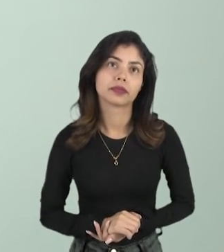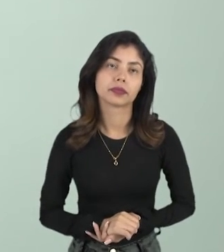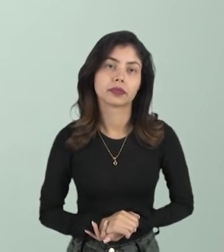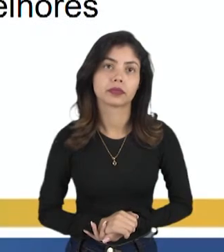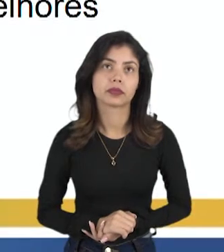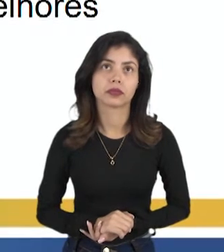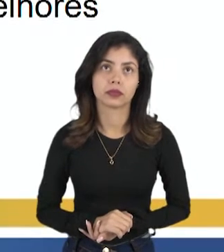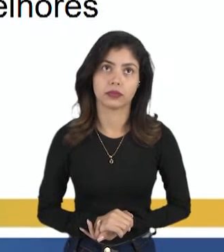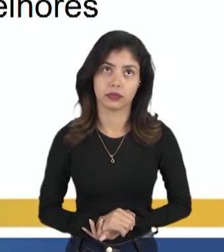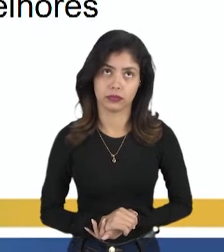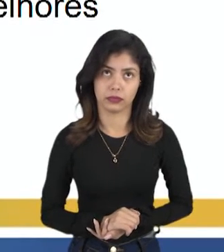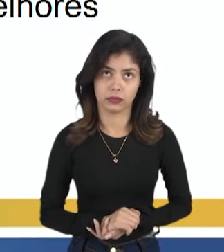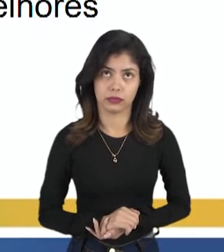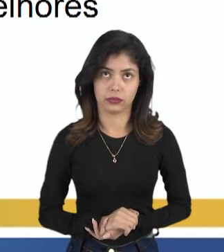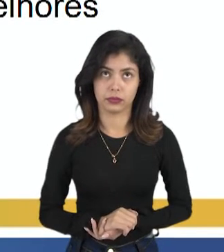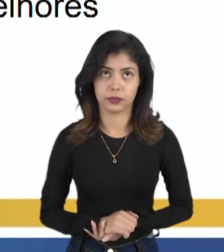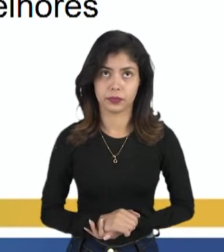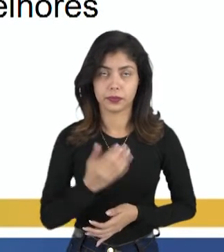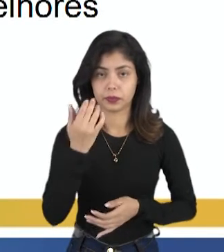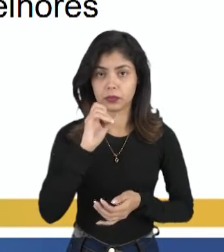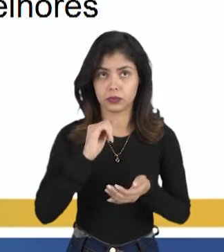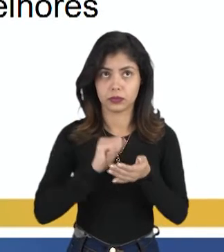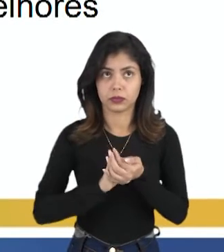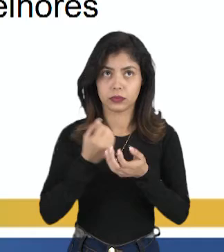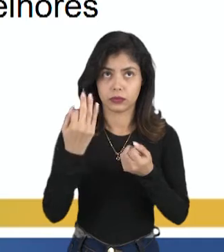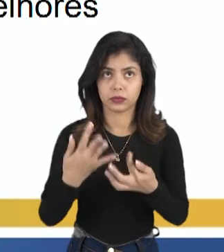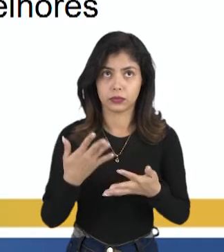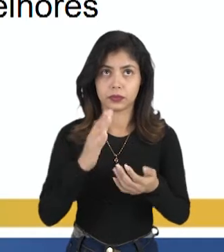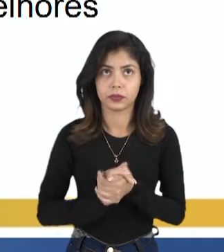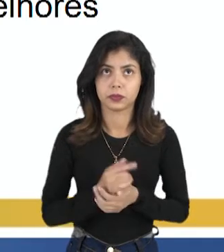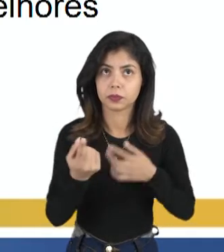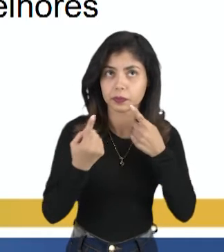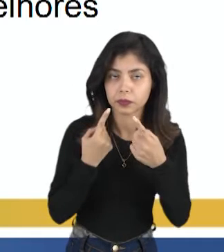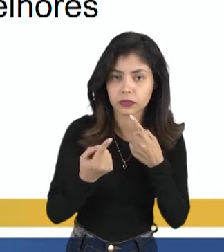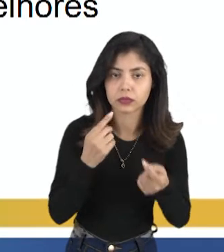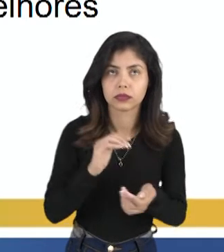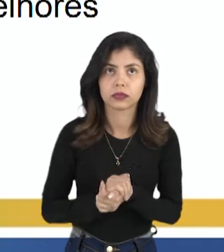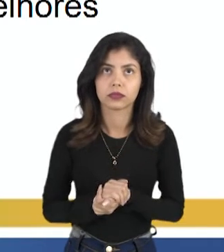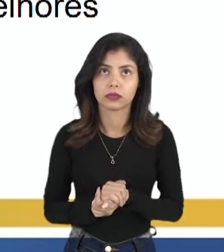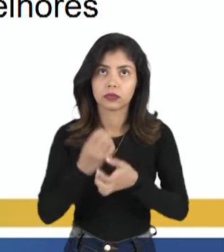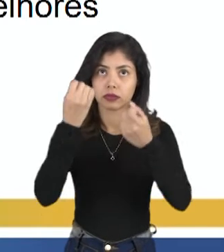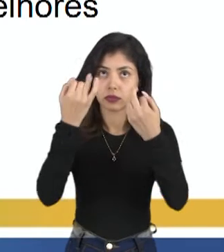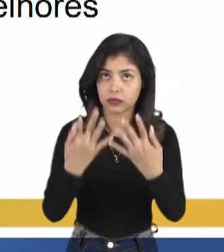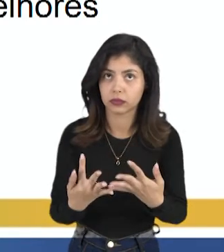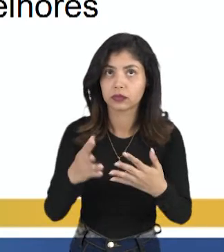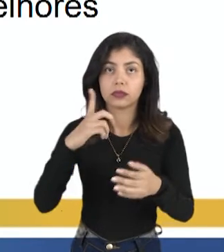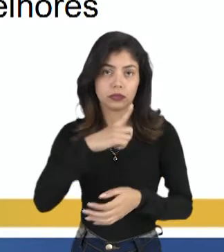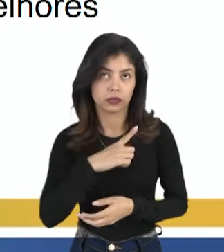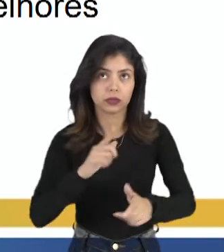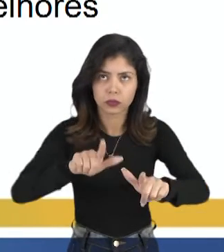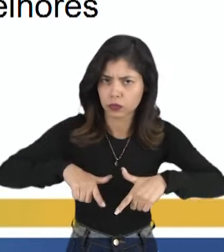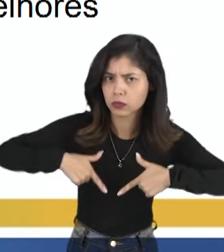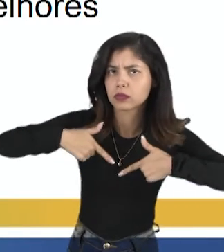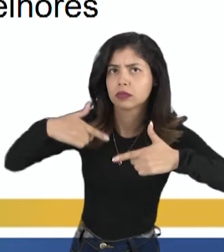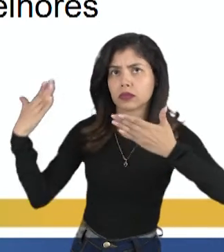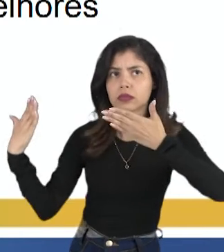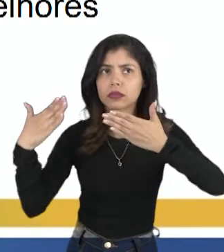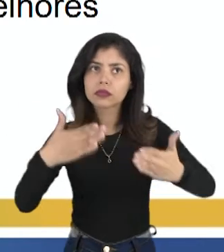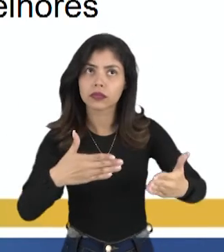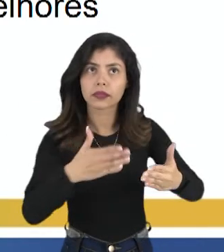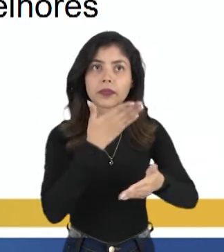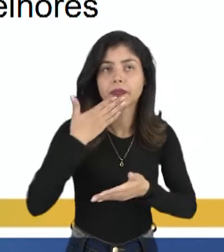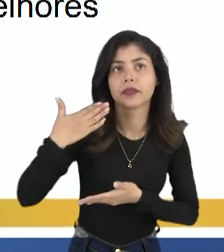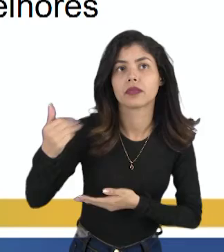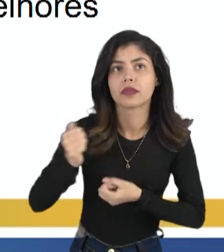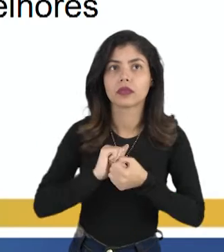Vamos para a análise do enunciado. Em seu discurso, Mujica afirma que existe uma luta cujo